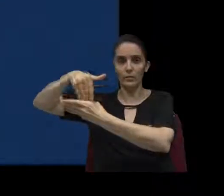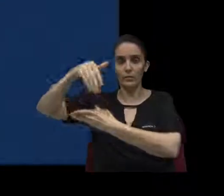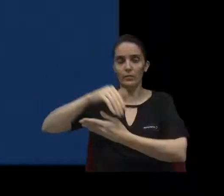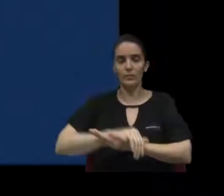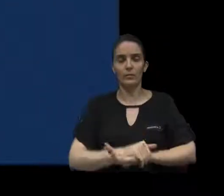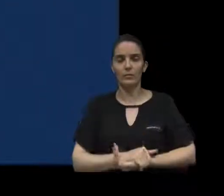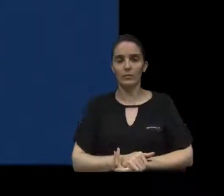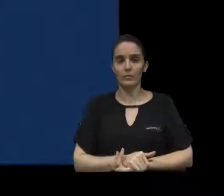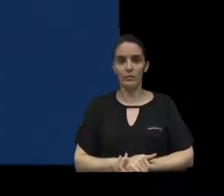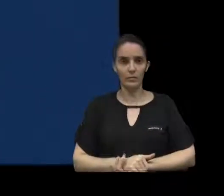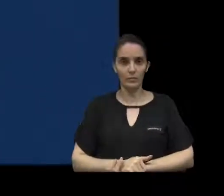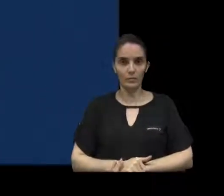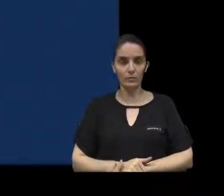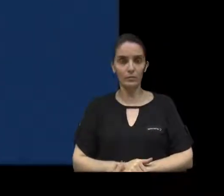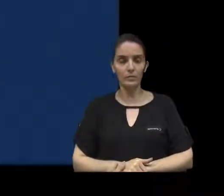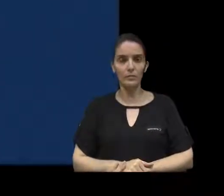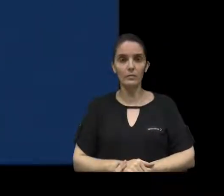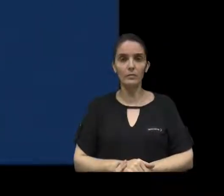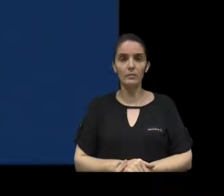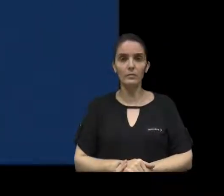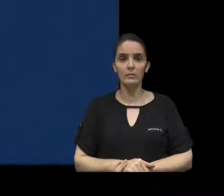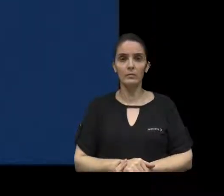está aberto.